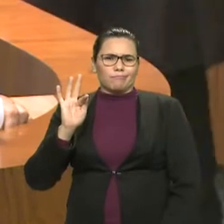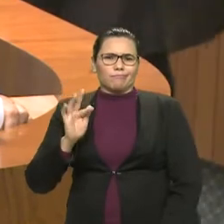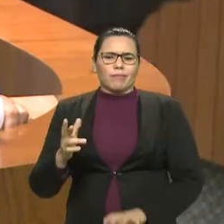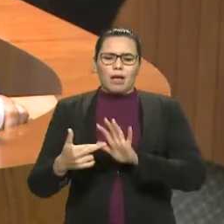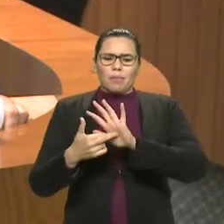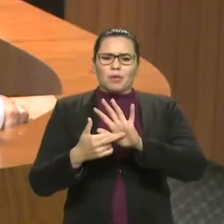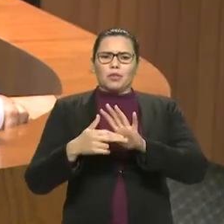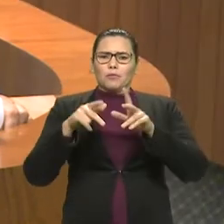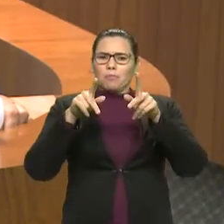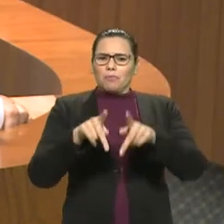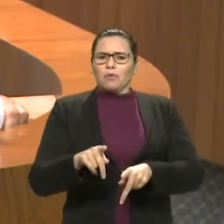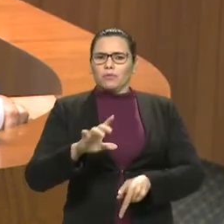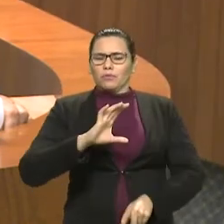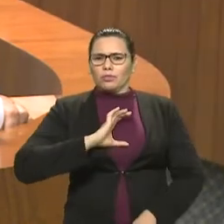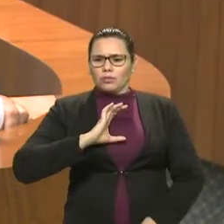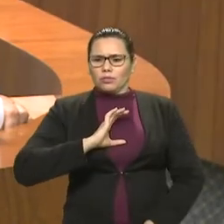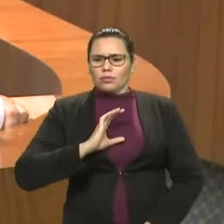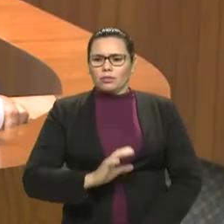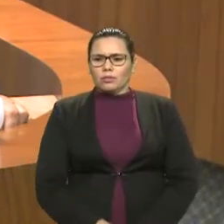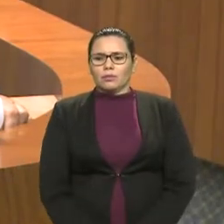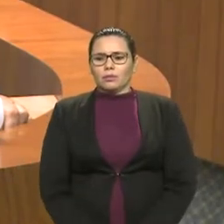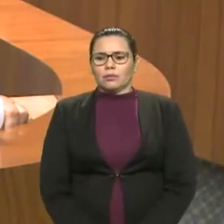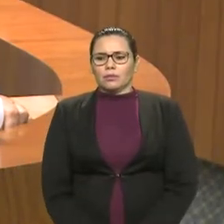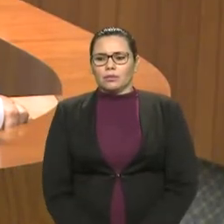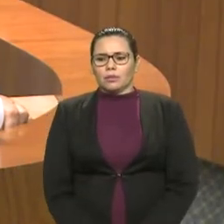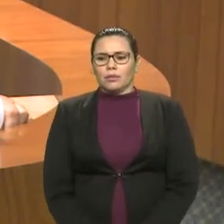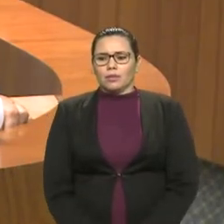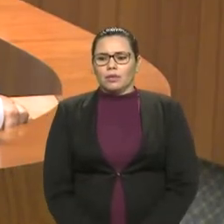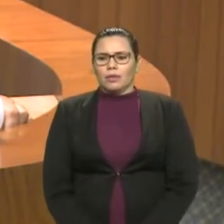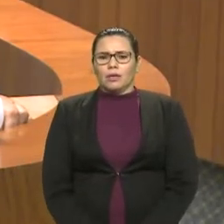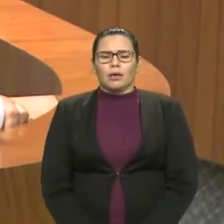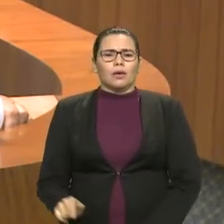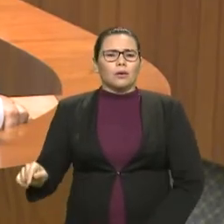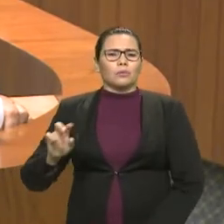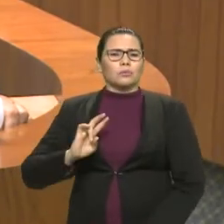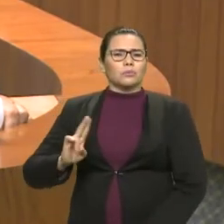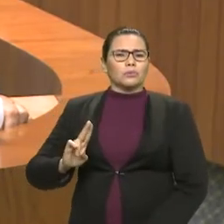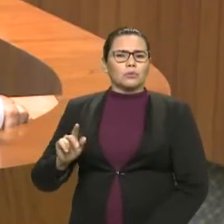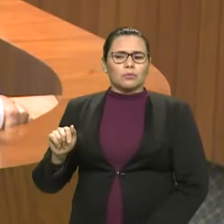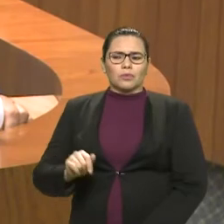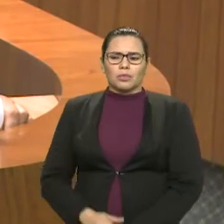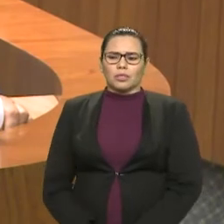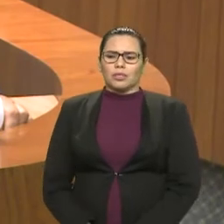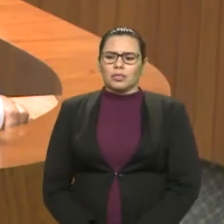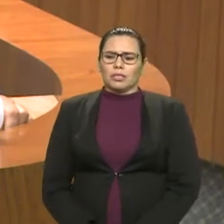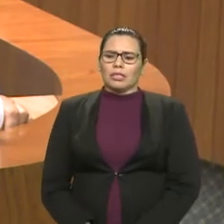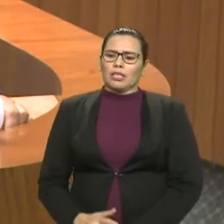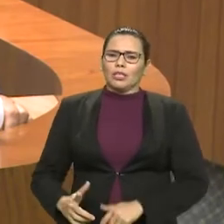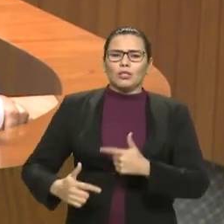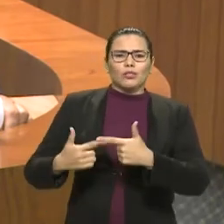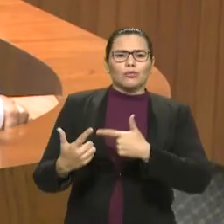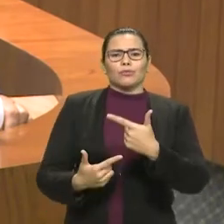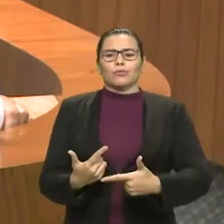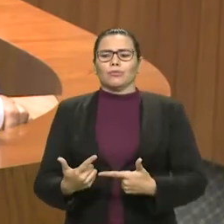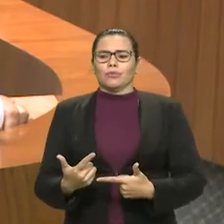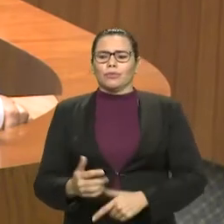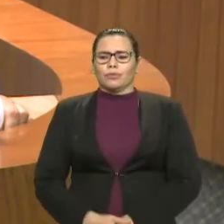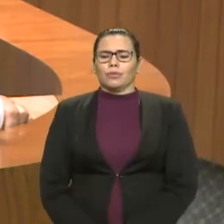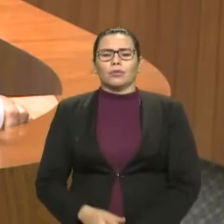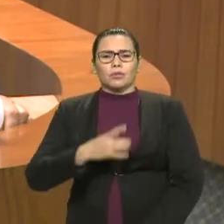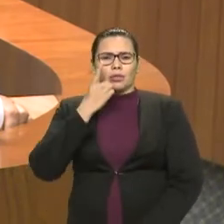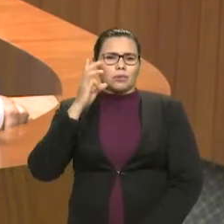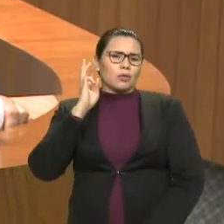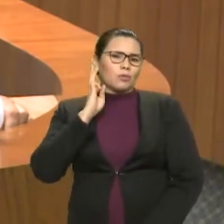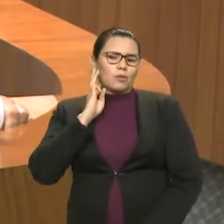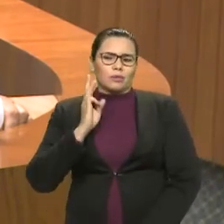trouxe várias reivindicações e é o nome que trilha só é quando eu sempre dito na política que o deputado o resto do conceito